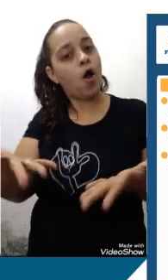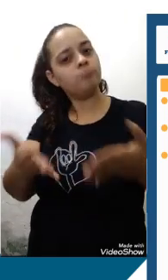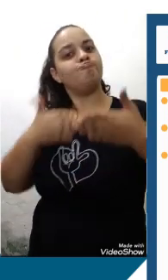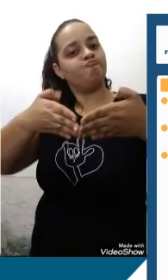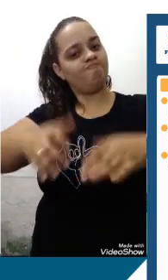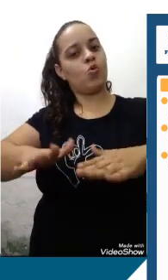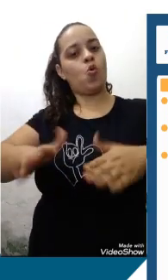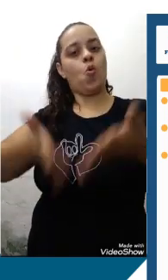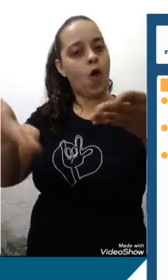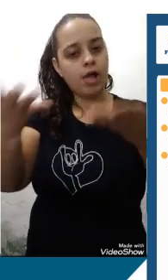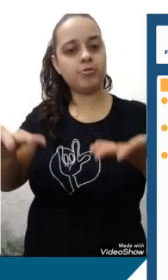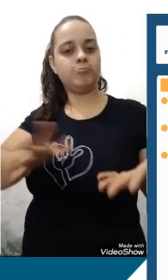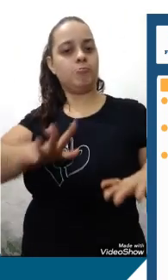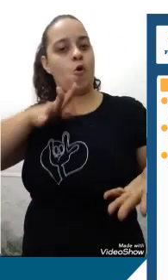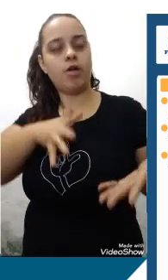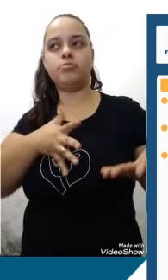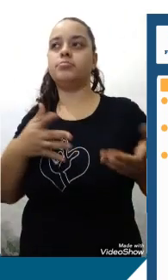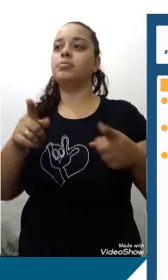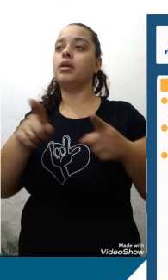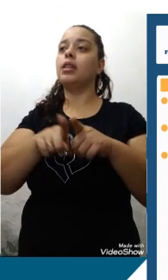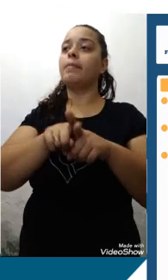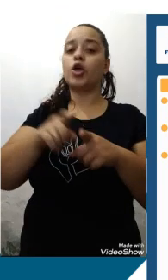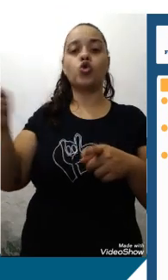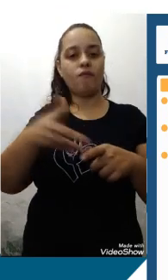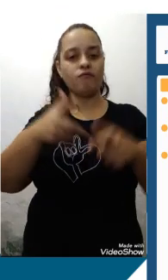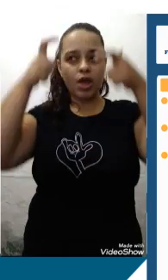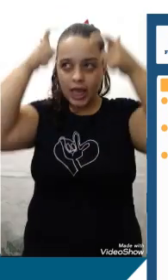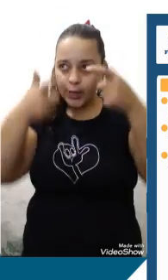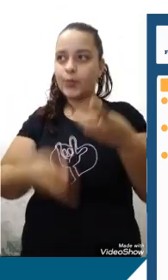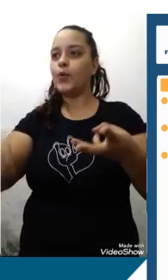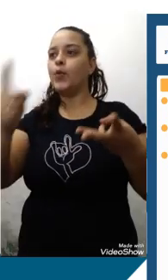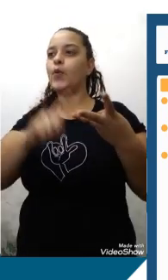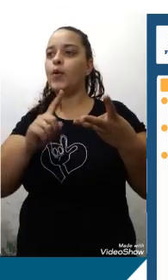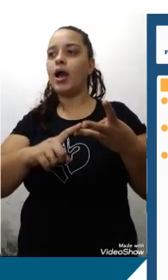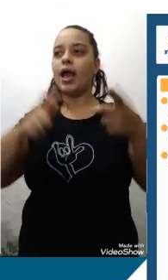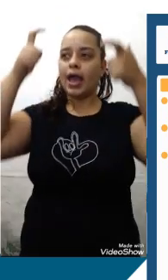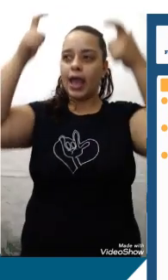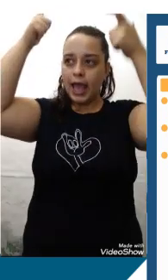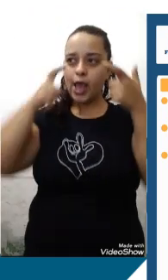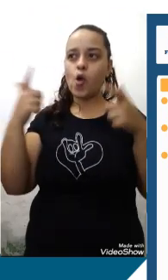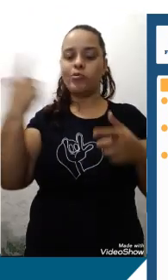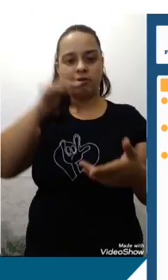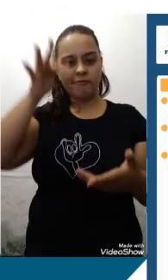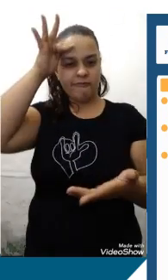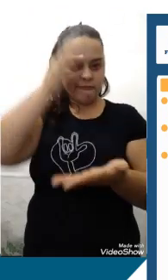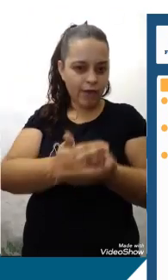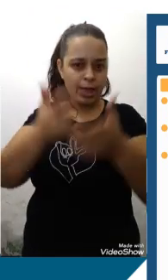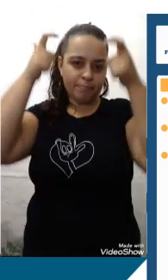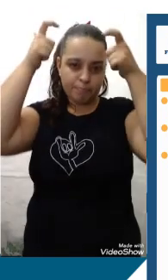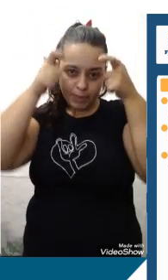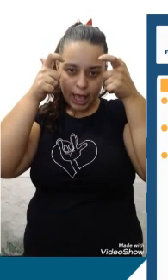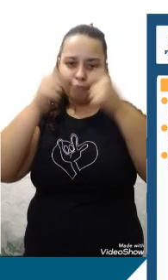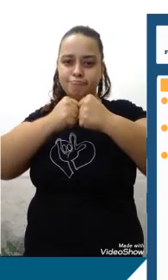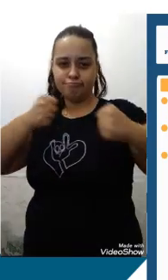guerras esforçados, os portugueses construíram um novo reino, e também sobre as memórias gloriosas dos reis que vão dilatando a fé e o